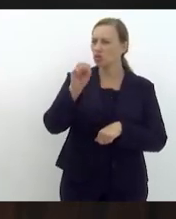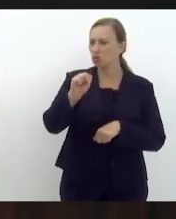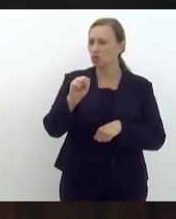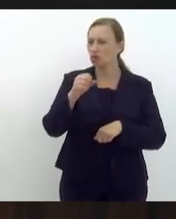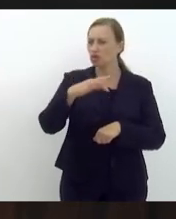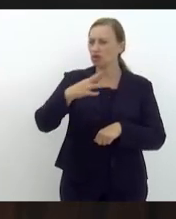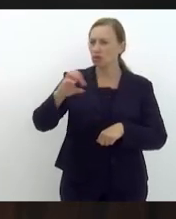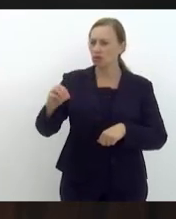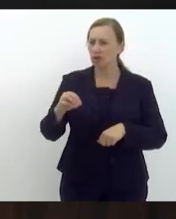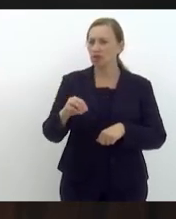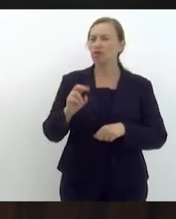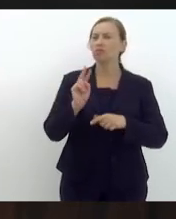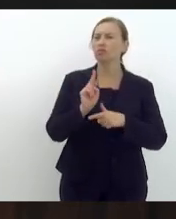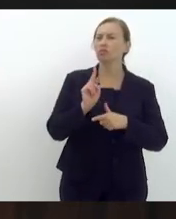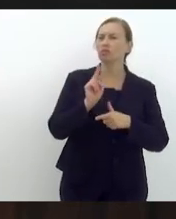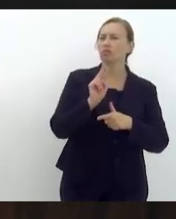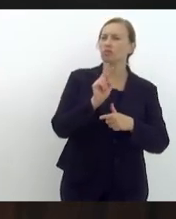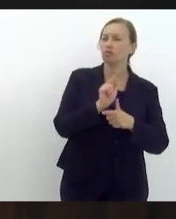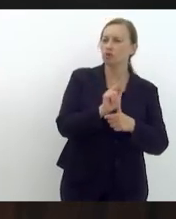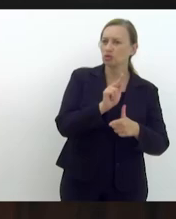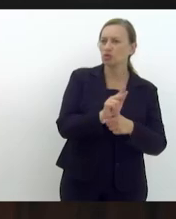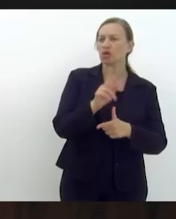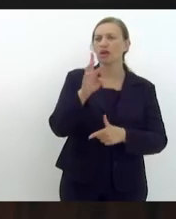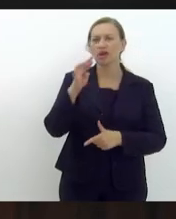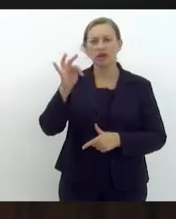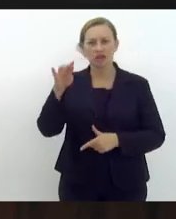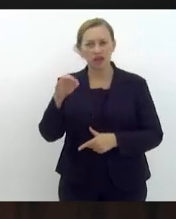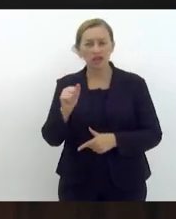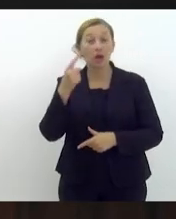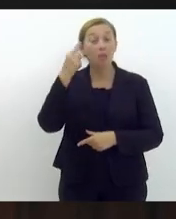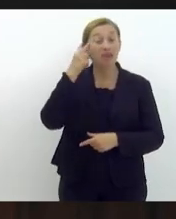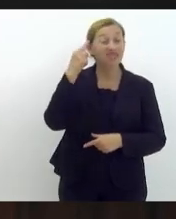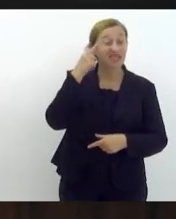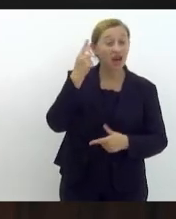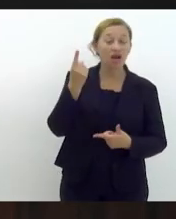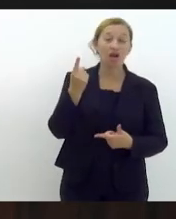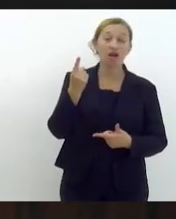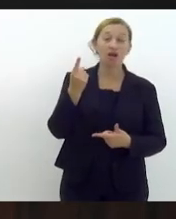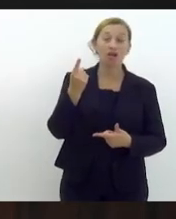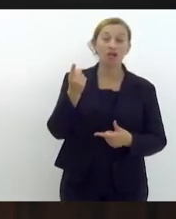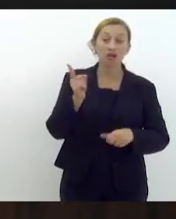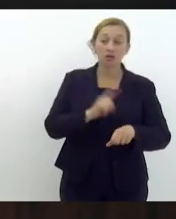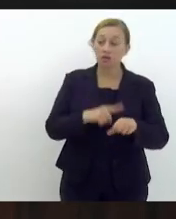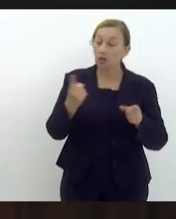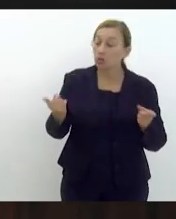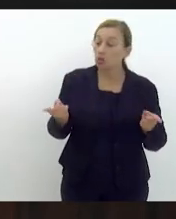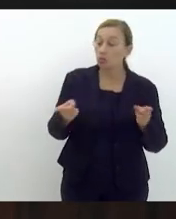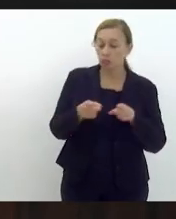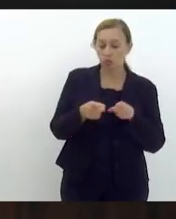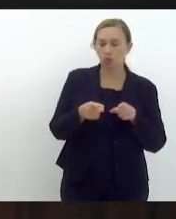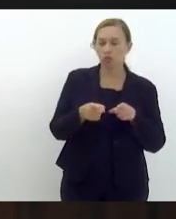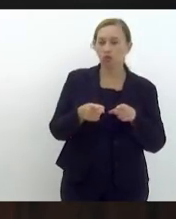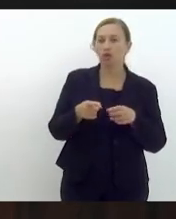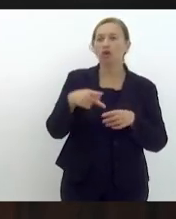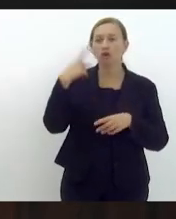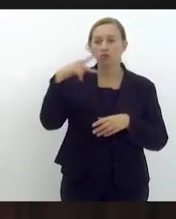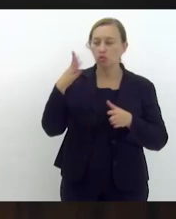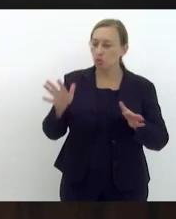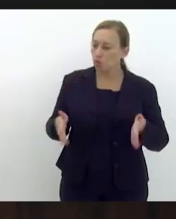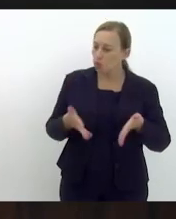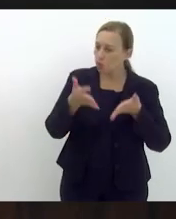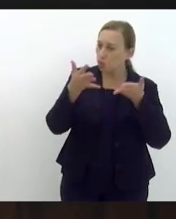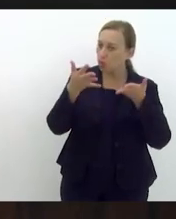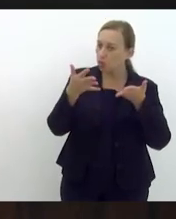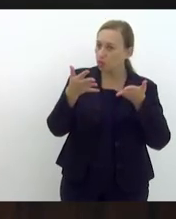com a promotora Renata Scarpa que a gente deve pensar a curto médio longo prazo em política de incentivo